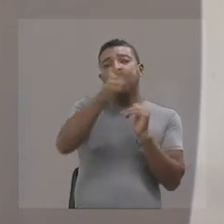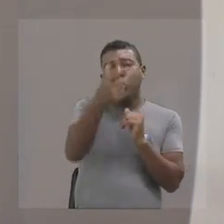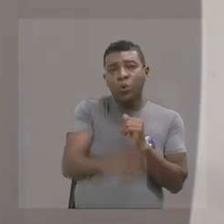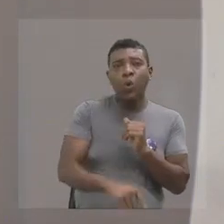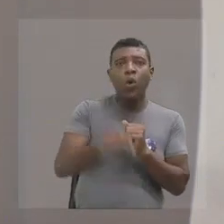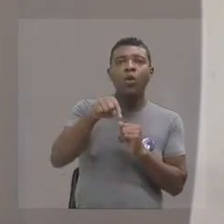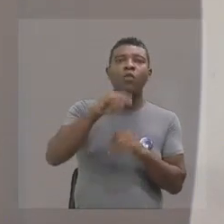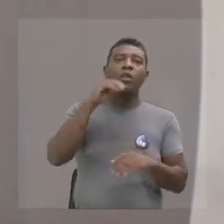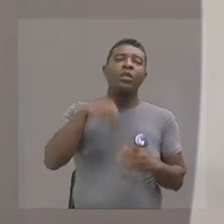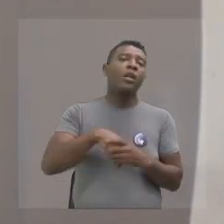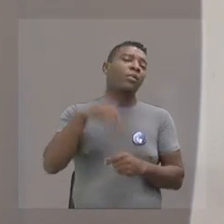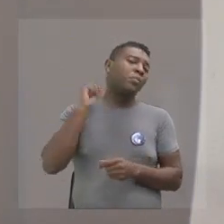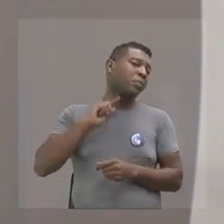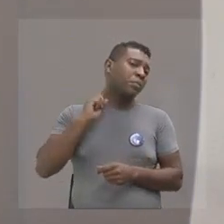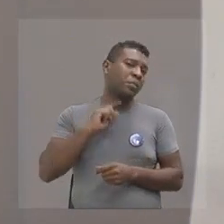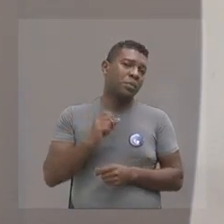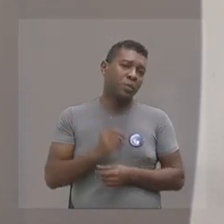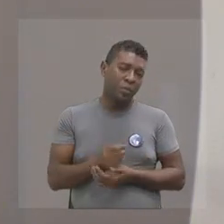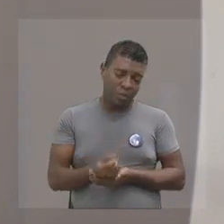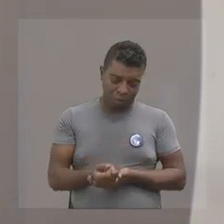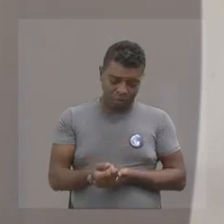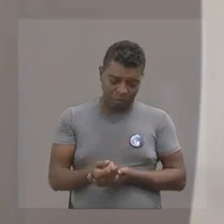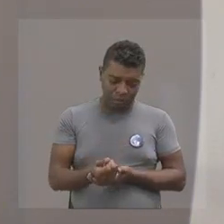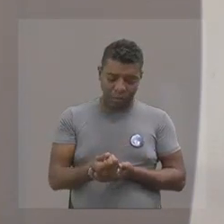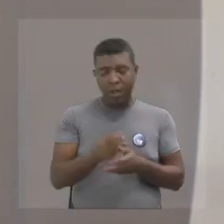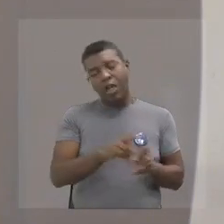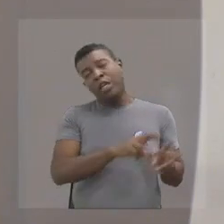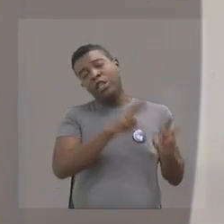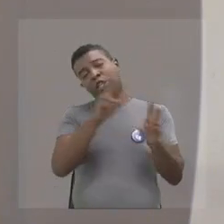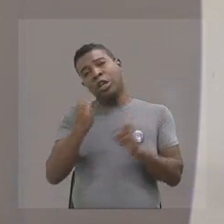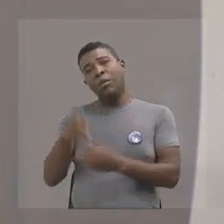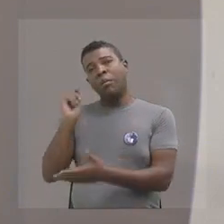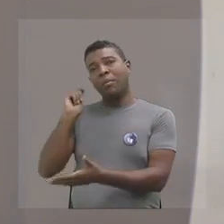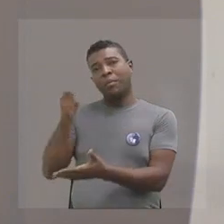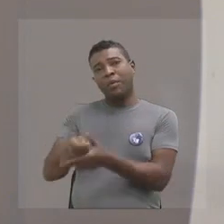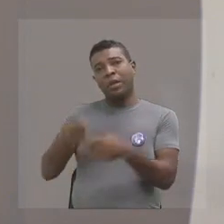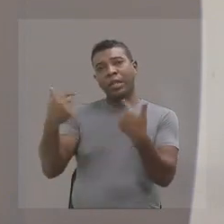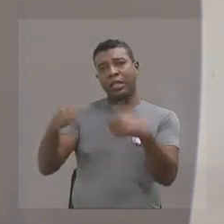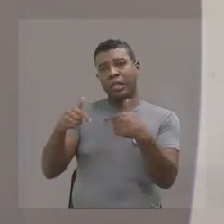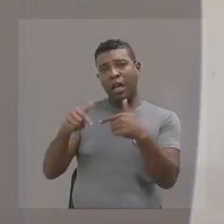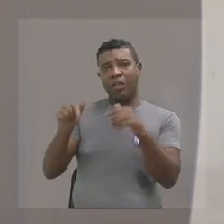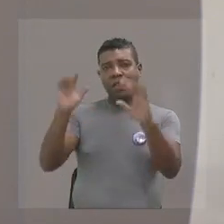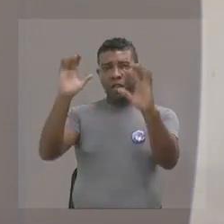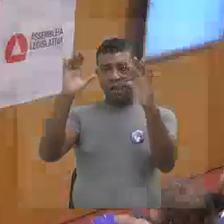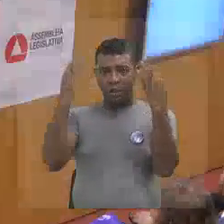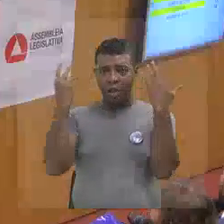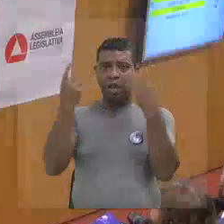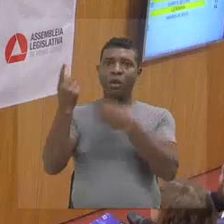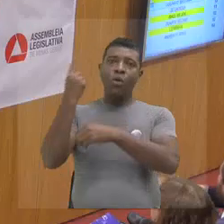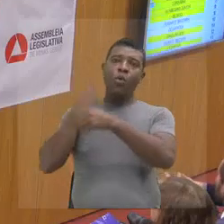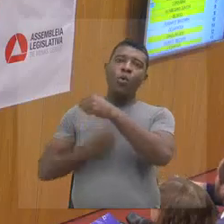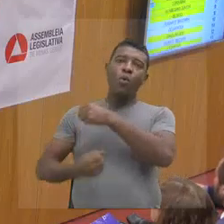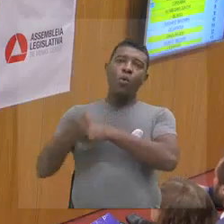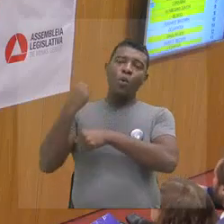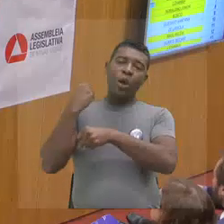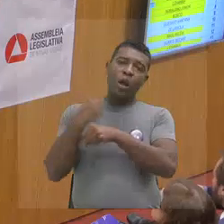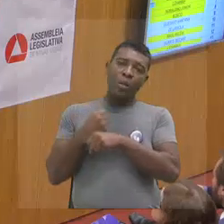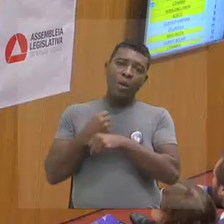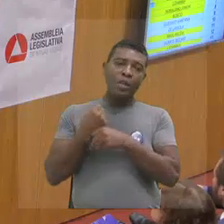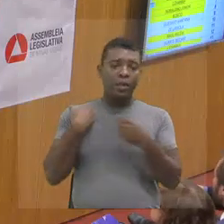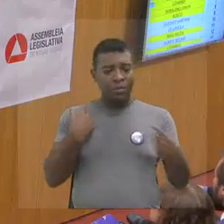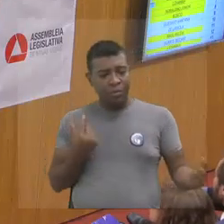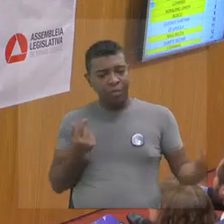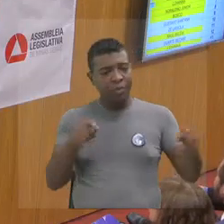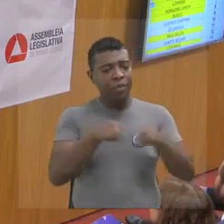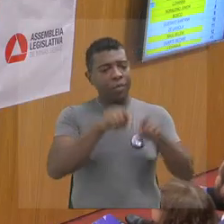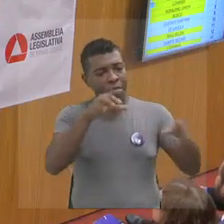Minas Gerais bem em relação ao pagamento por serviços ambientais deputados no ano passado em parceria com a comissão de Meio Ambiente